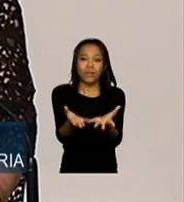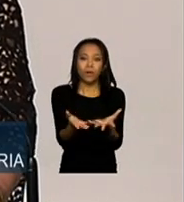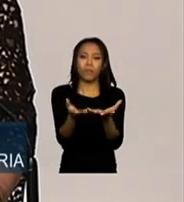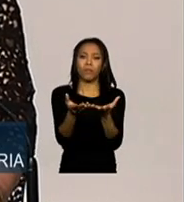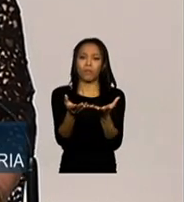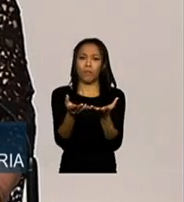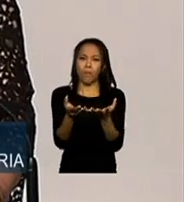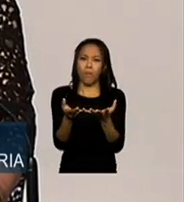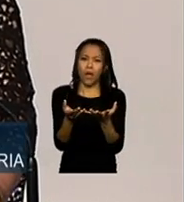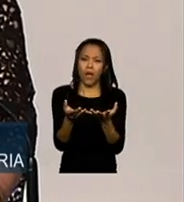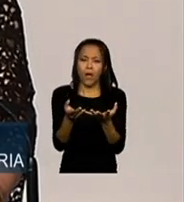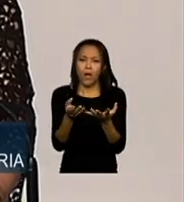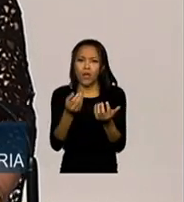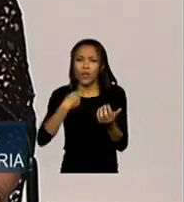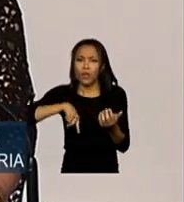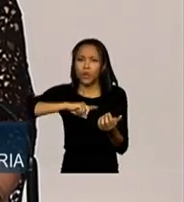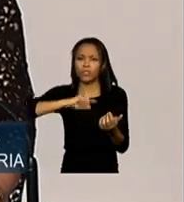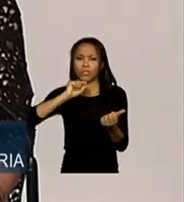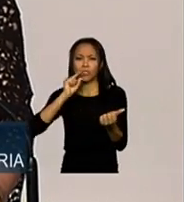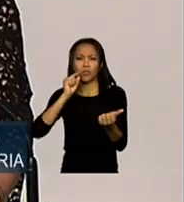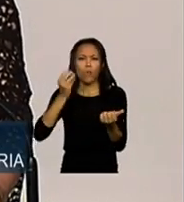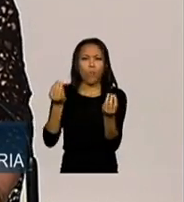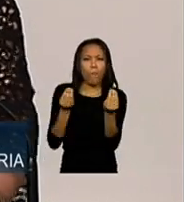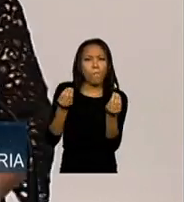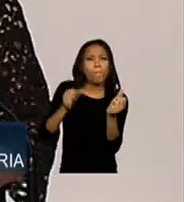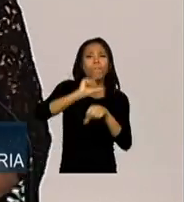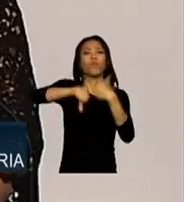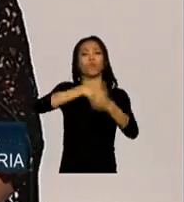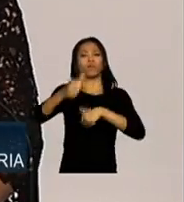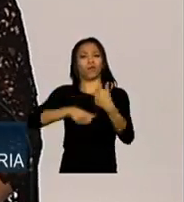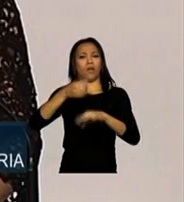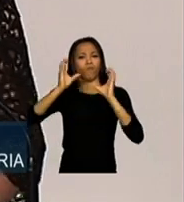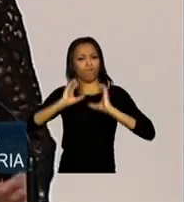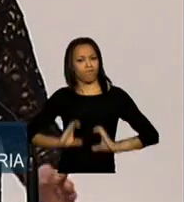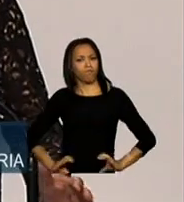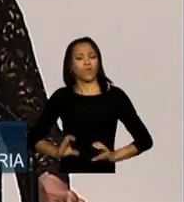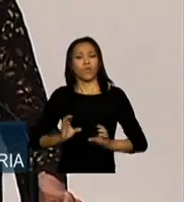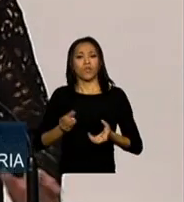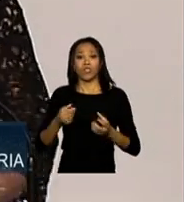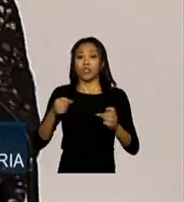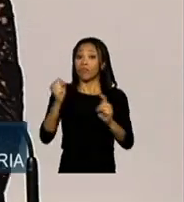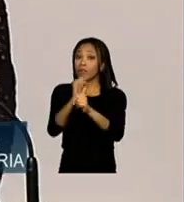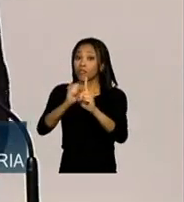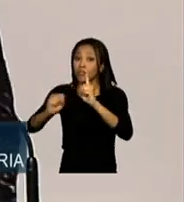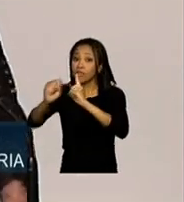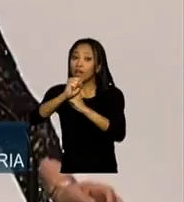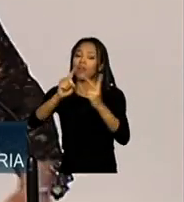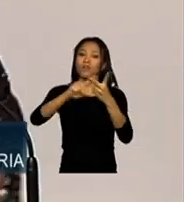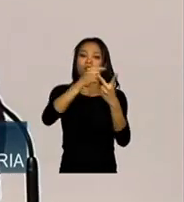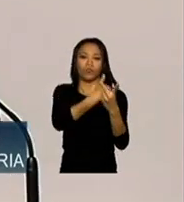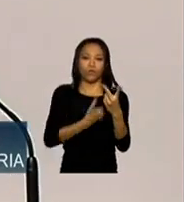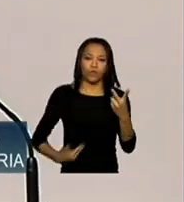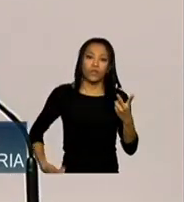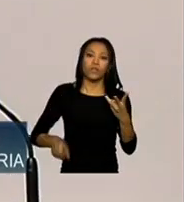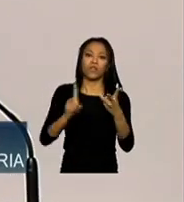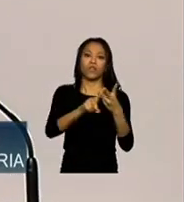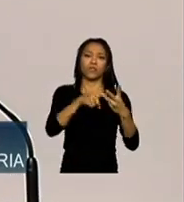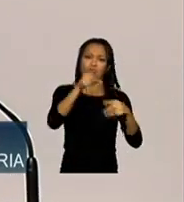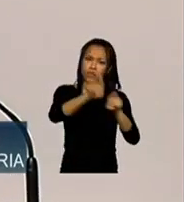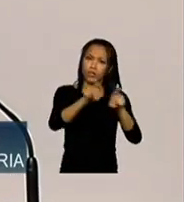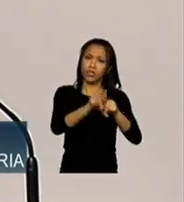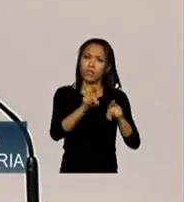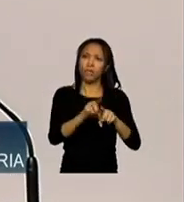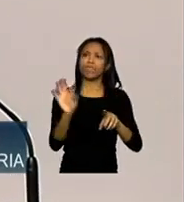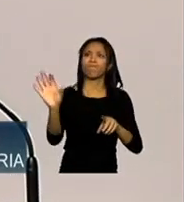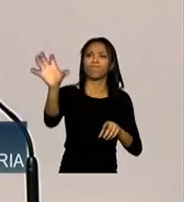a nossa forma de nos relacionar, governo, sociedade, Estado, sociedade.